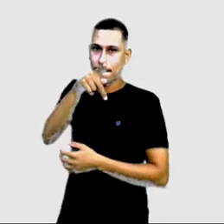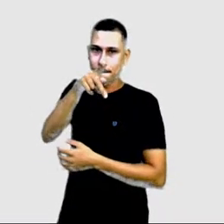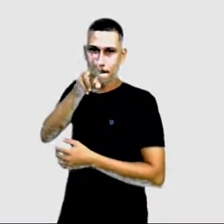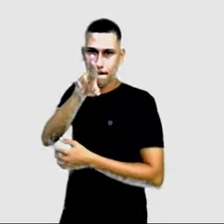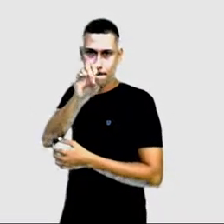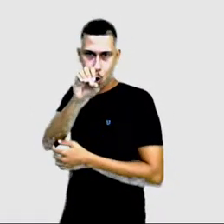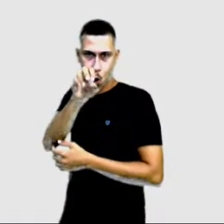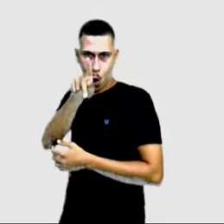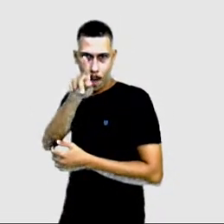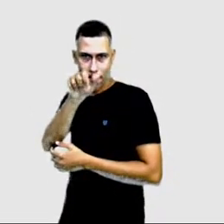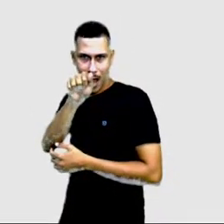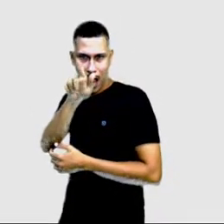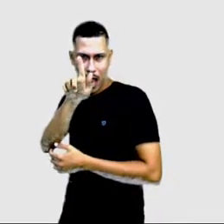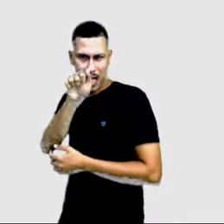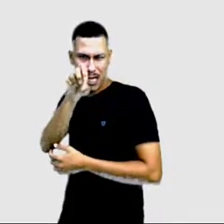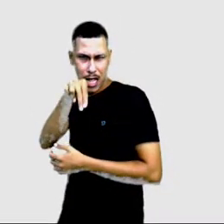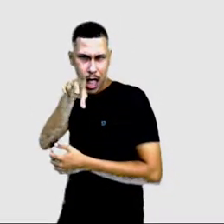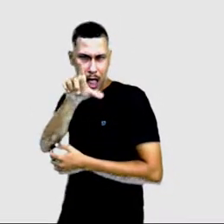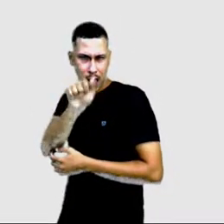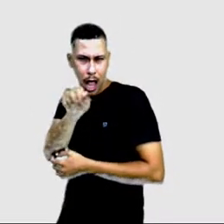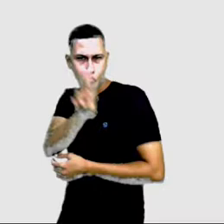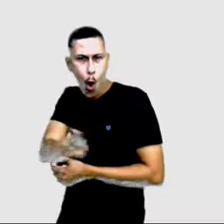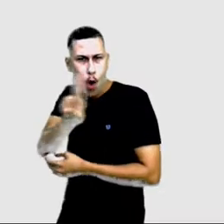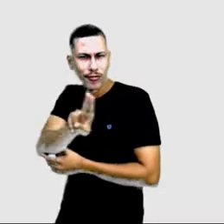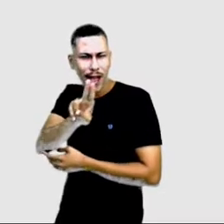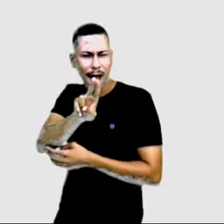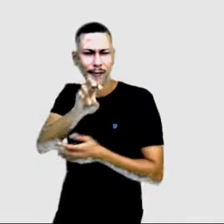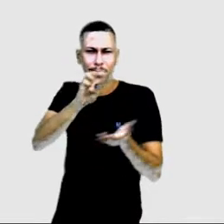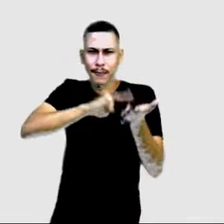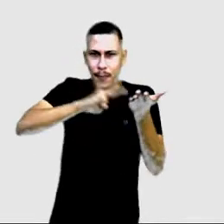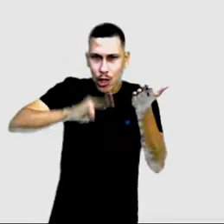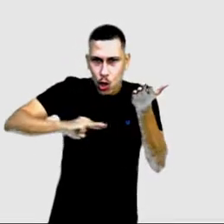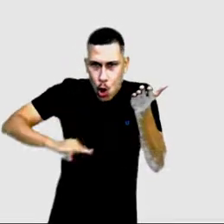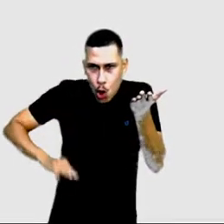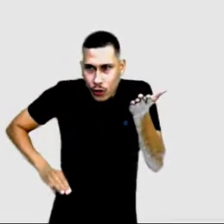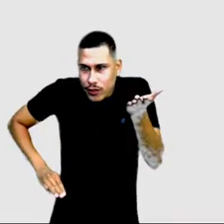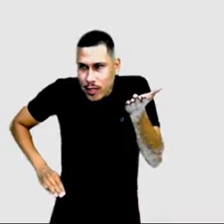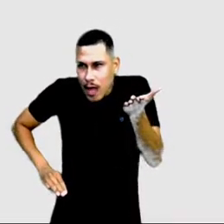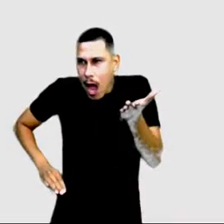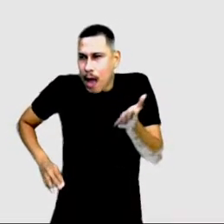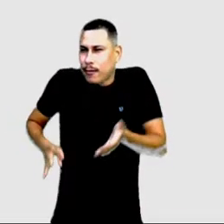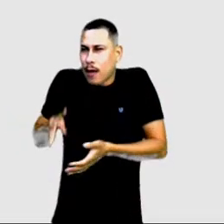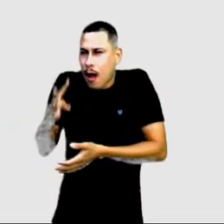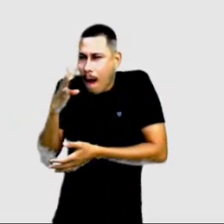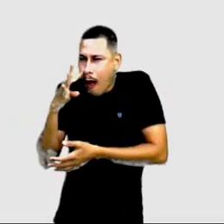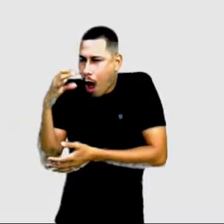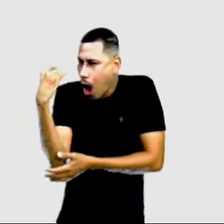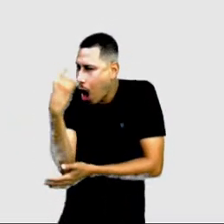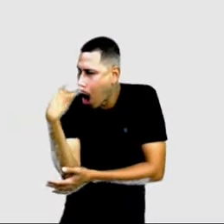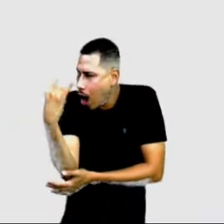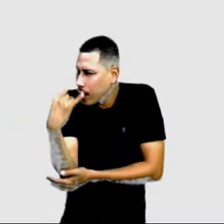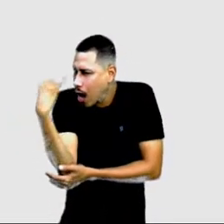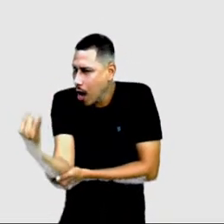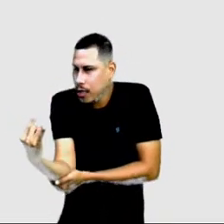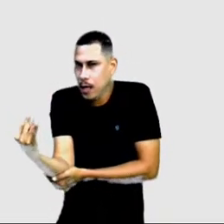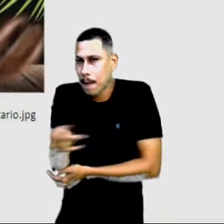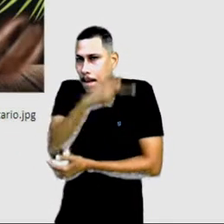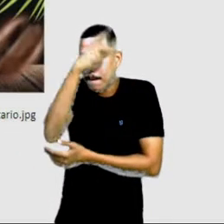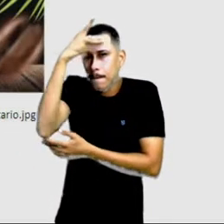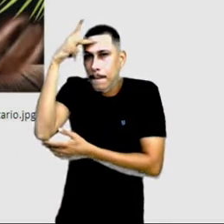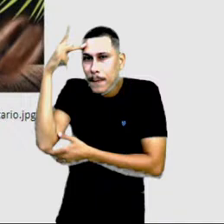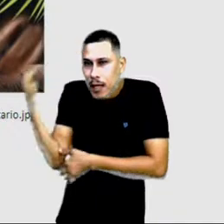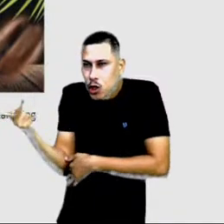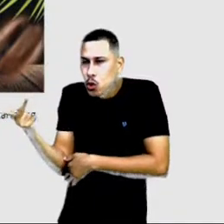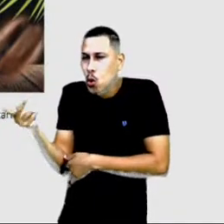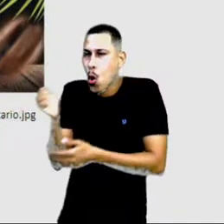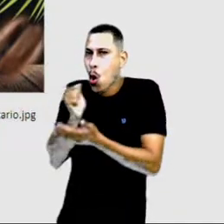das causas e de elogios utiliza estratégias de persuasão ou seja de convencimento para fins ideológicos